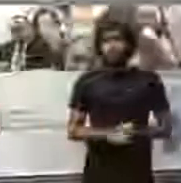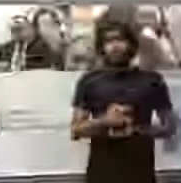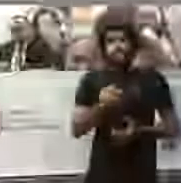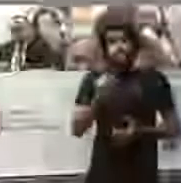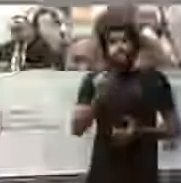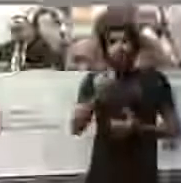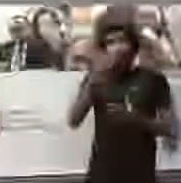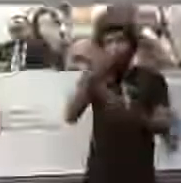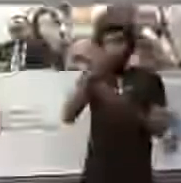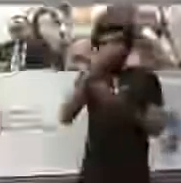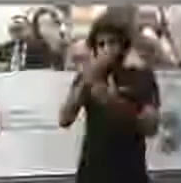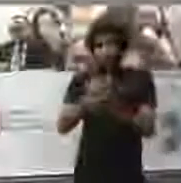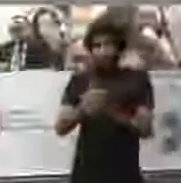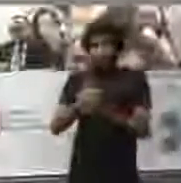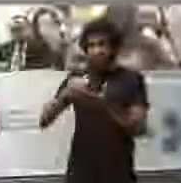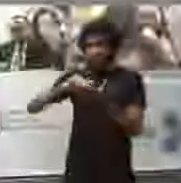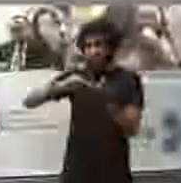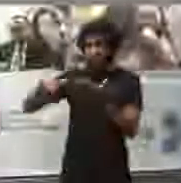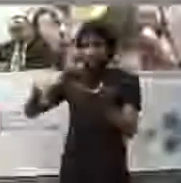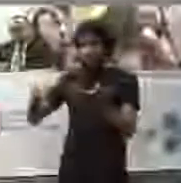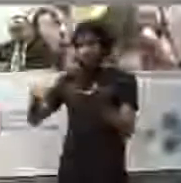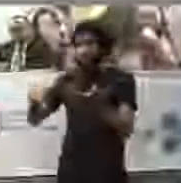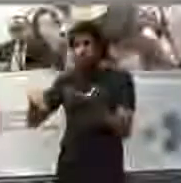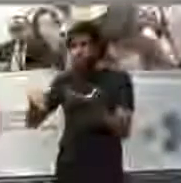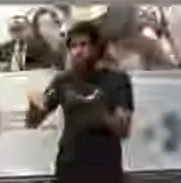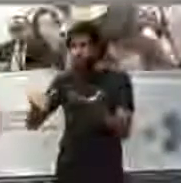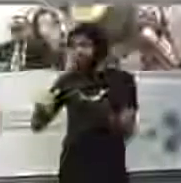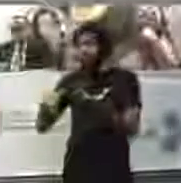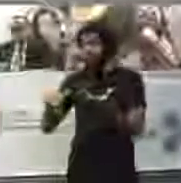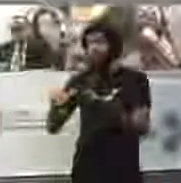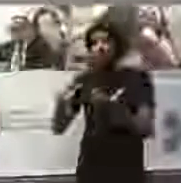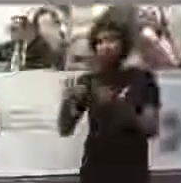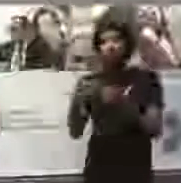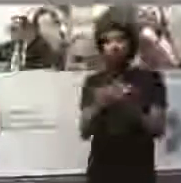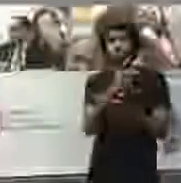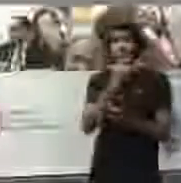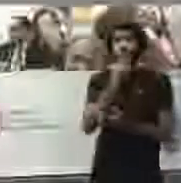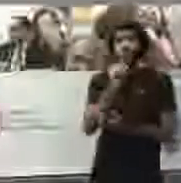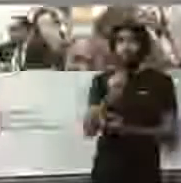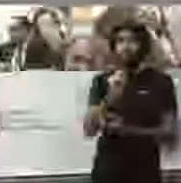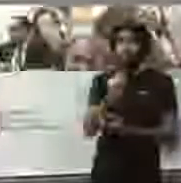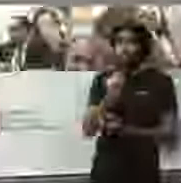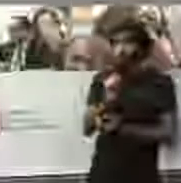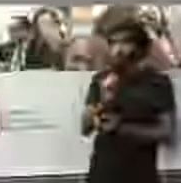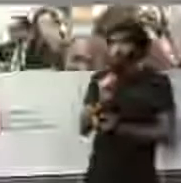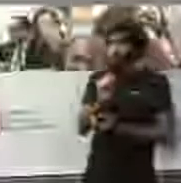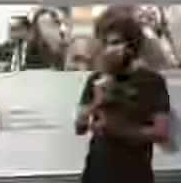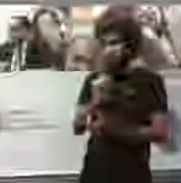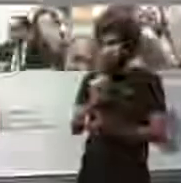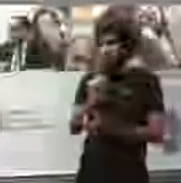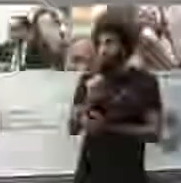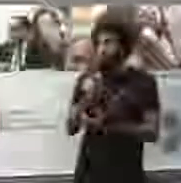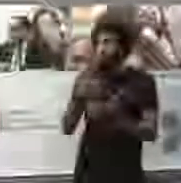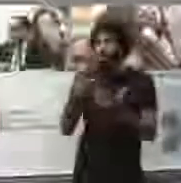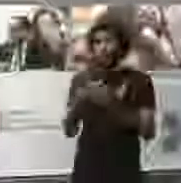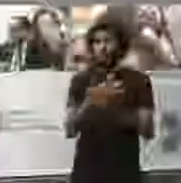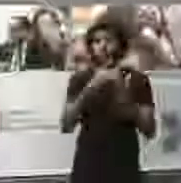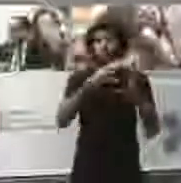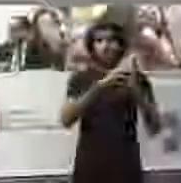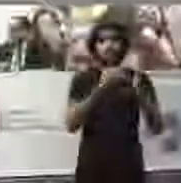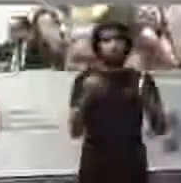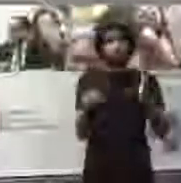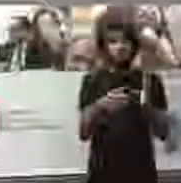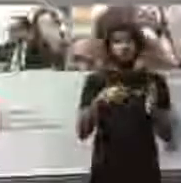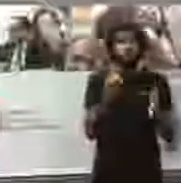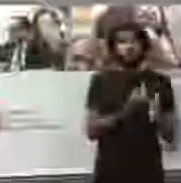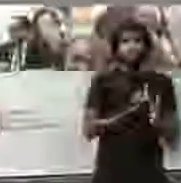de autoridade de controle no âmbito da judicialização ocorreu no um novo modelo de gestão que nós buscamos